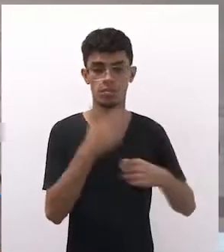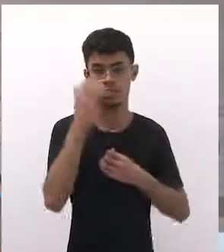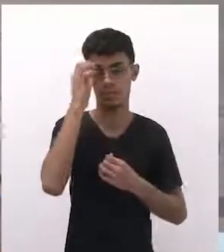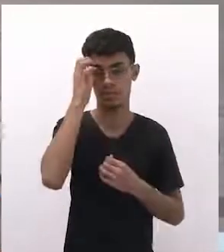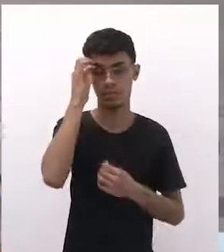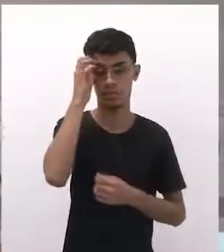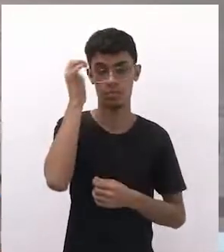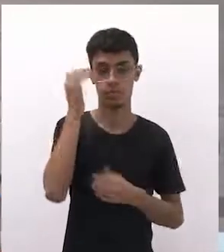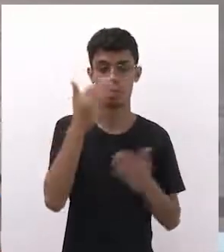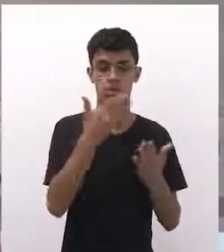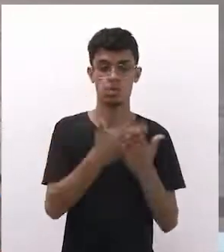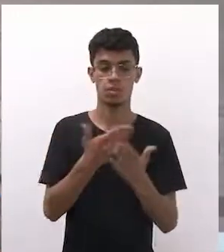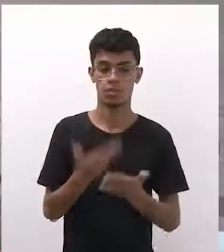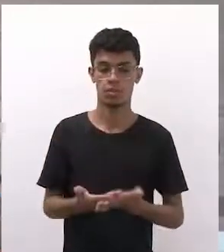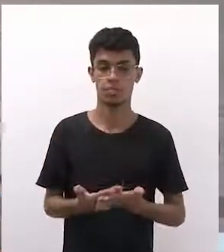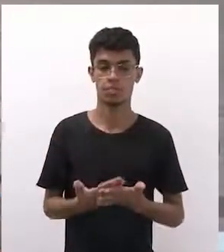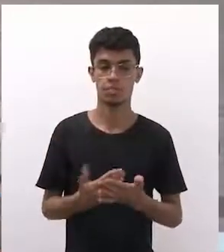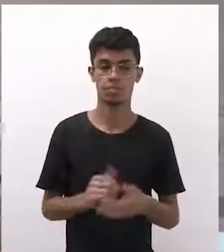para poder estudar.